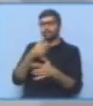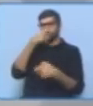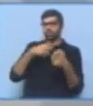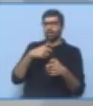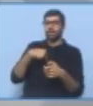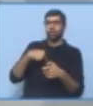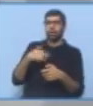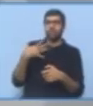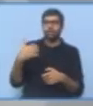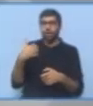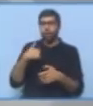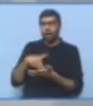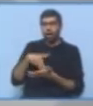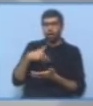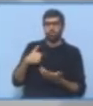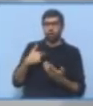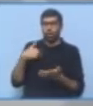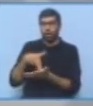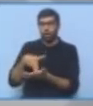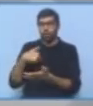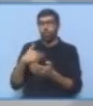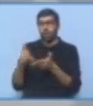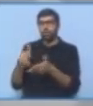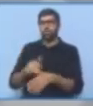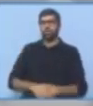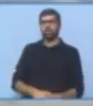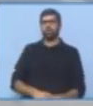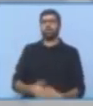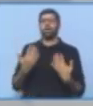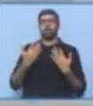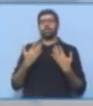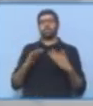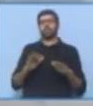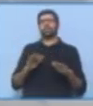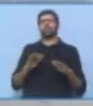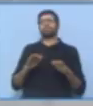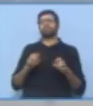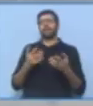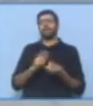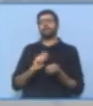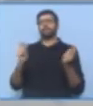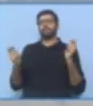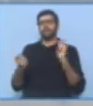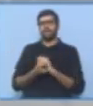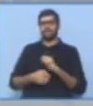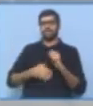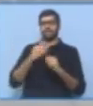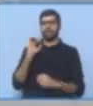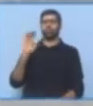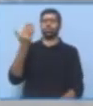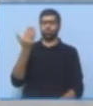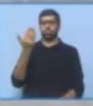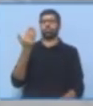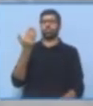questão, sou chamado, eu estou aqui, eu estou presente, eu ajudo. Mas a grande mudança que eu senti,